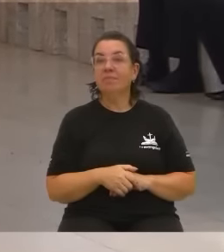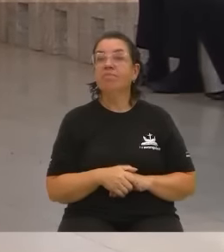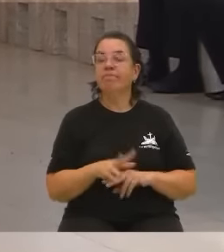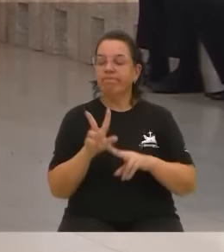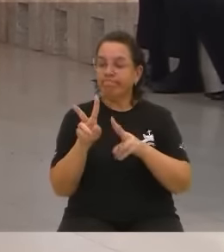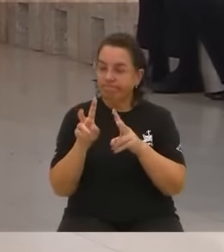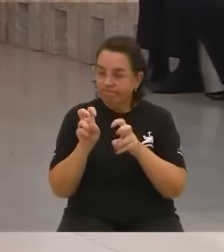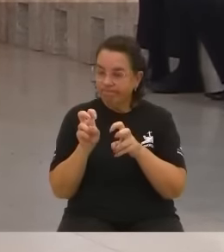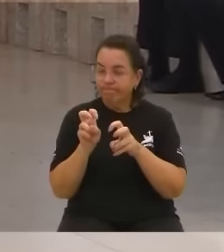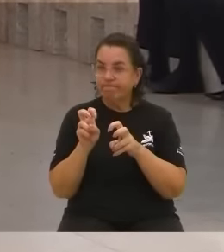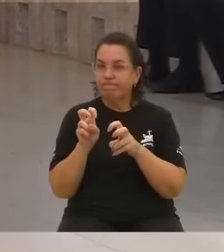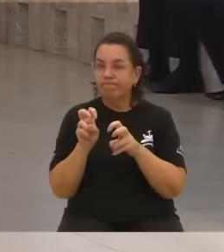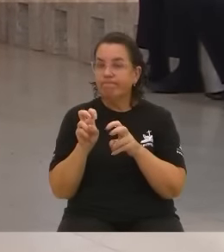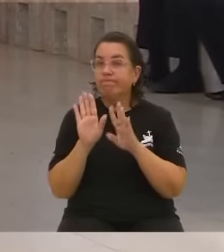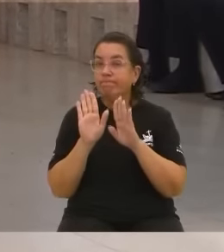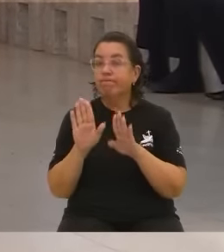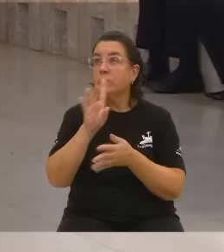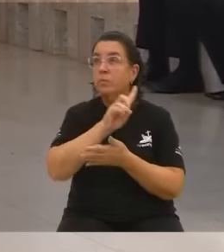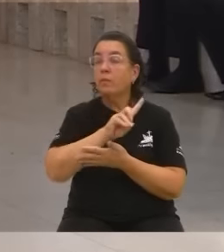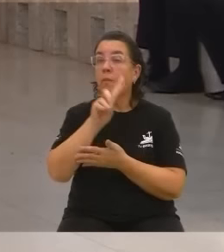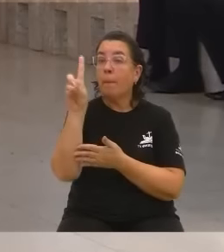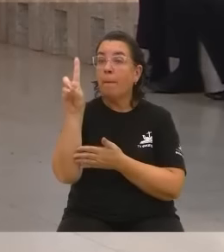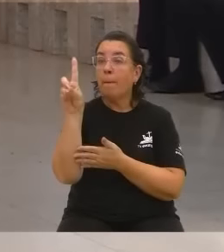perceber que Deus